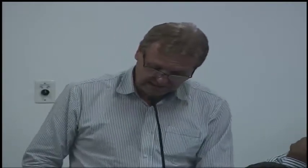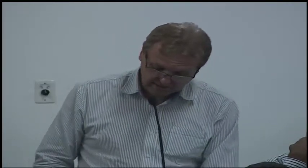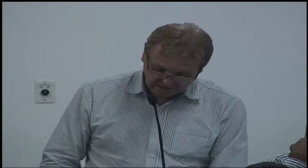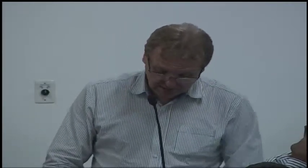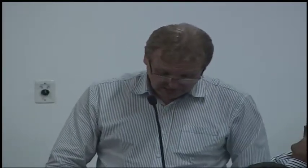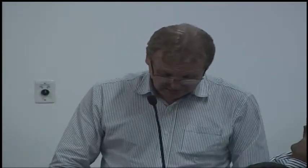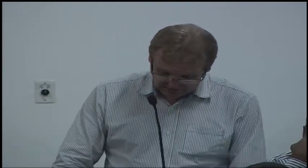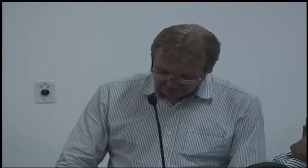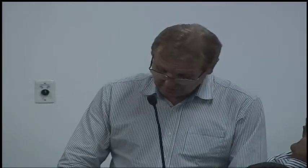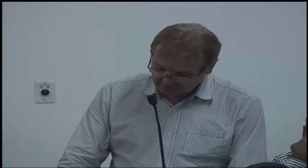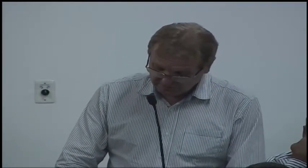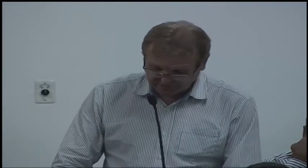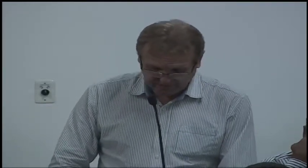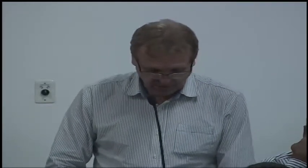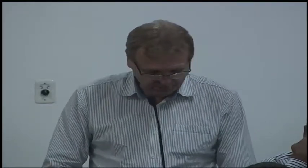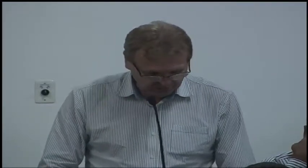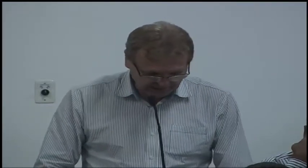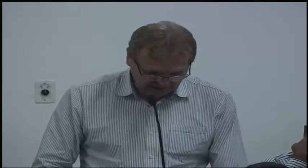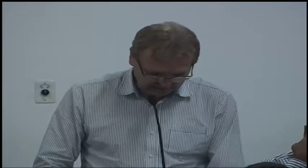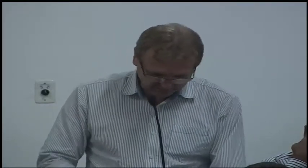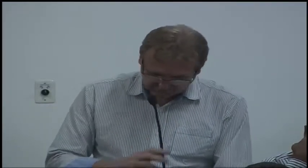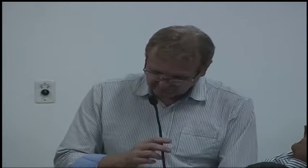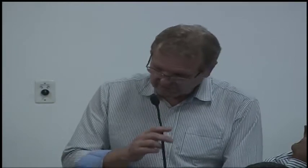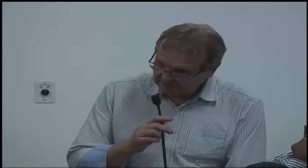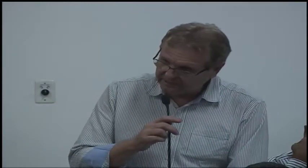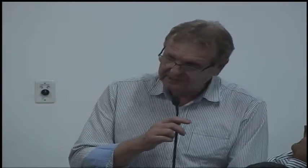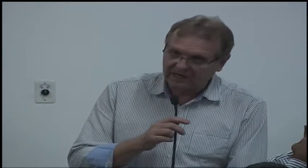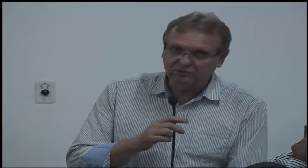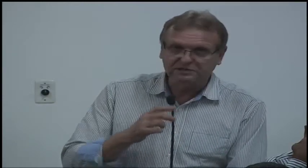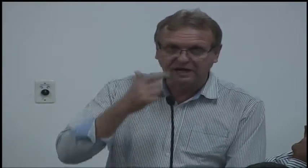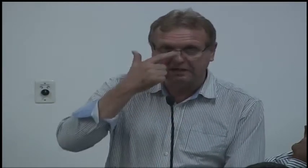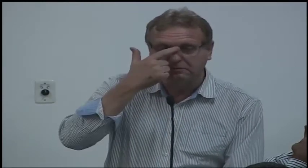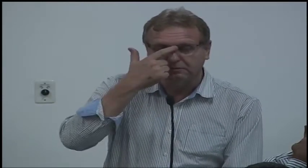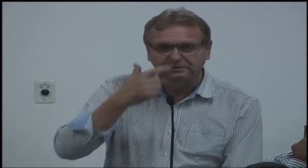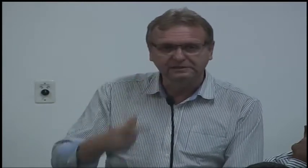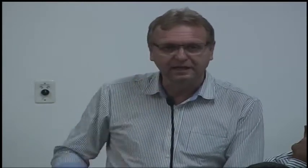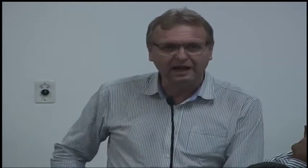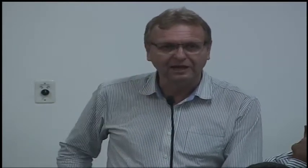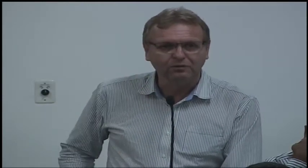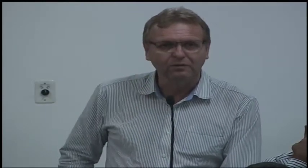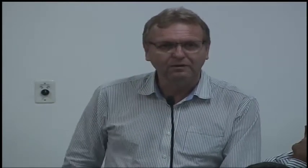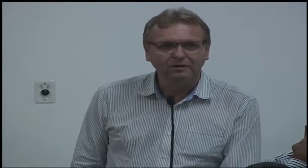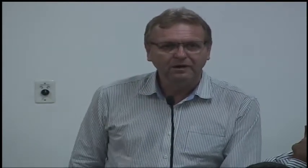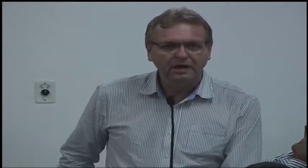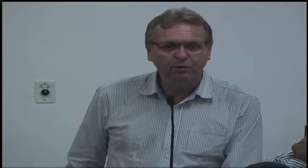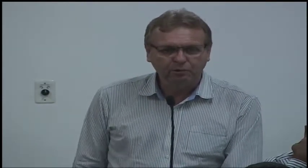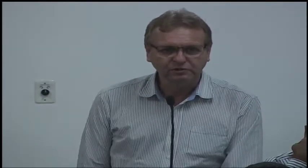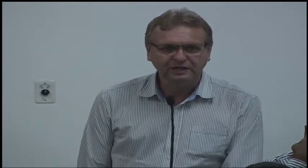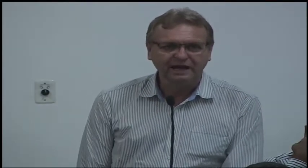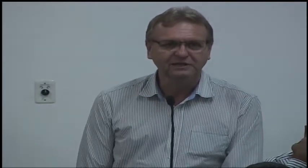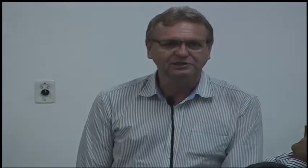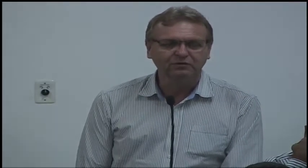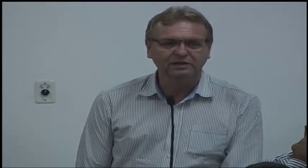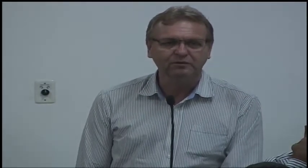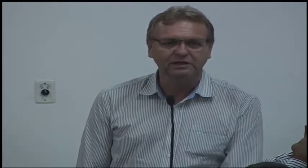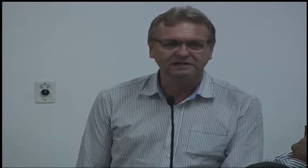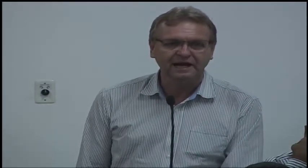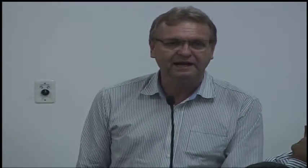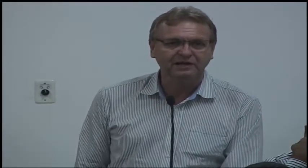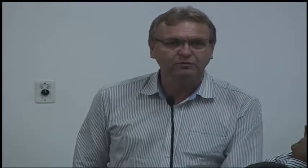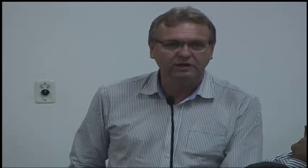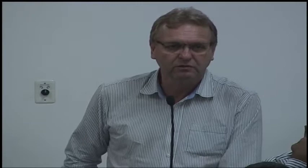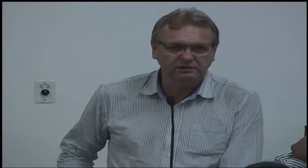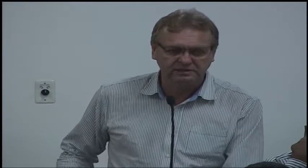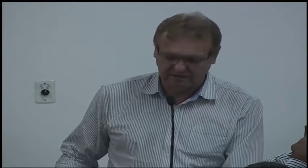pensar primeiro porque apesar do estado ser laico eu posso ter religião que quiser